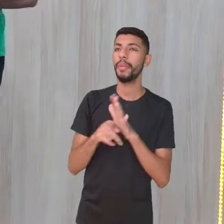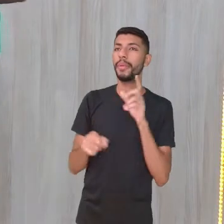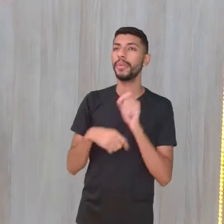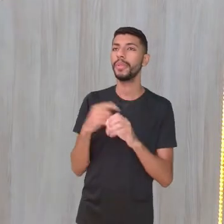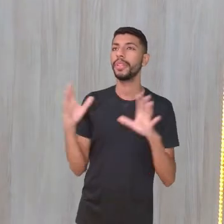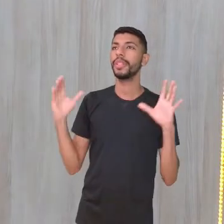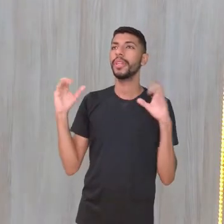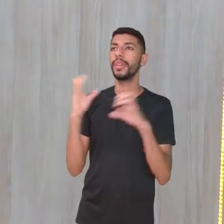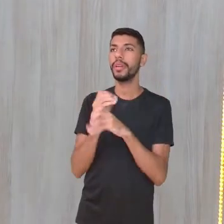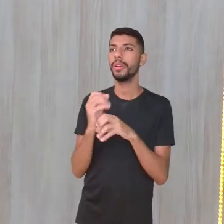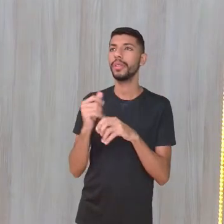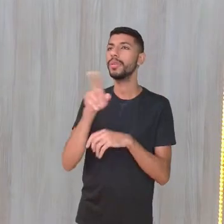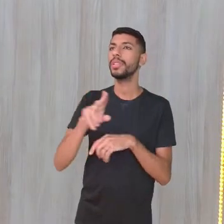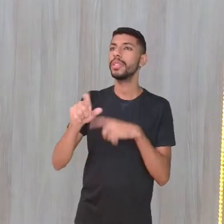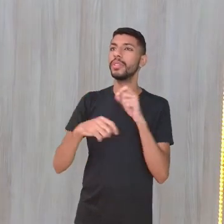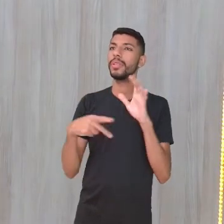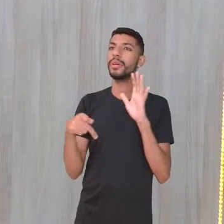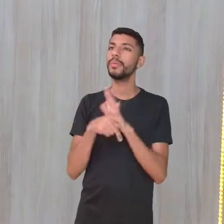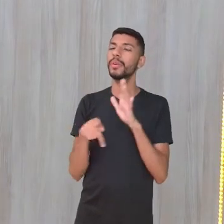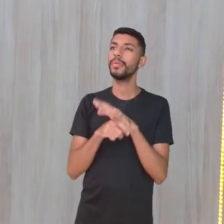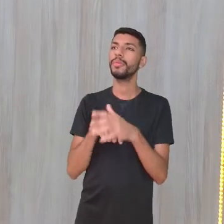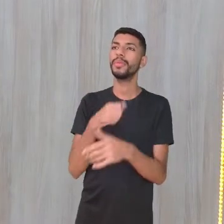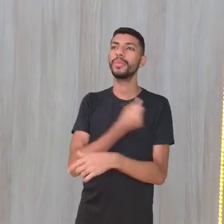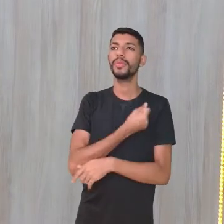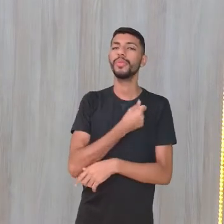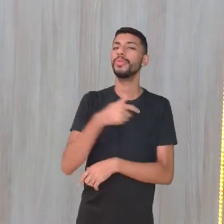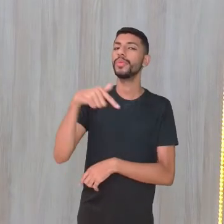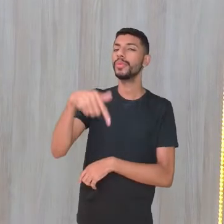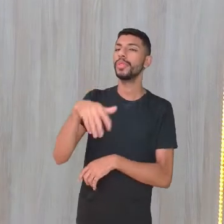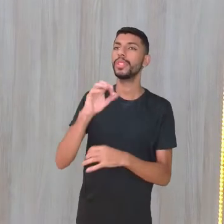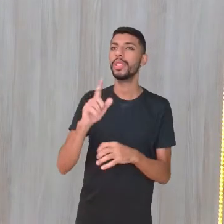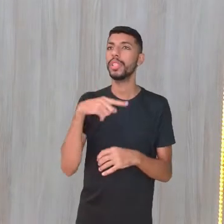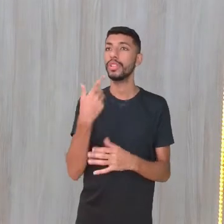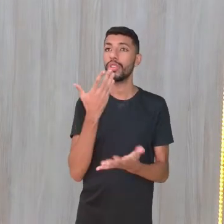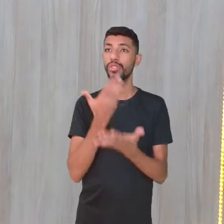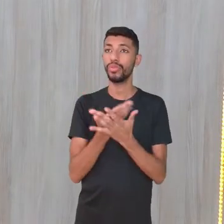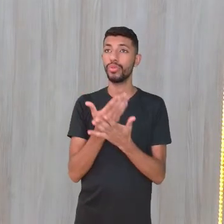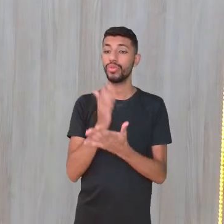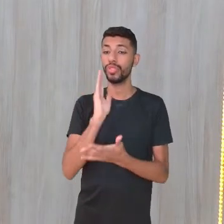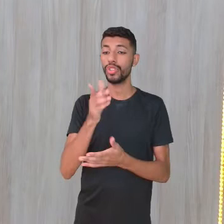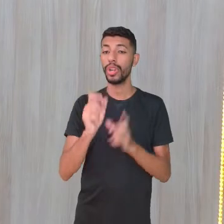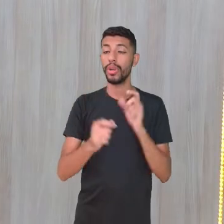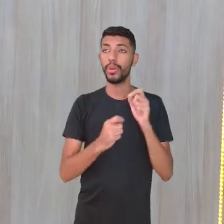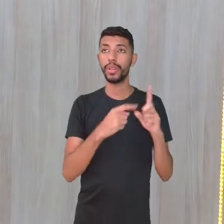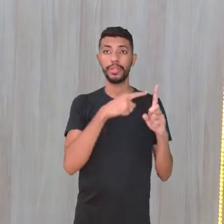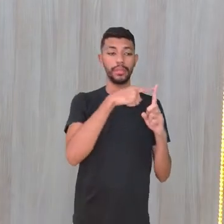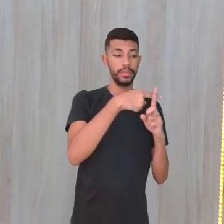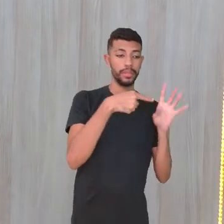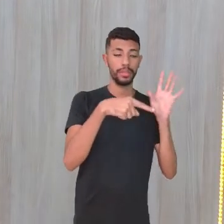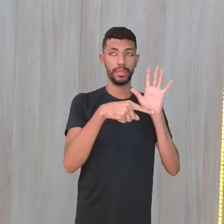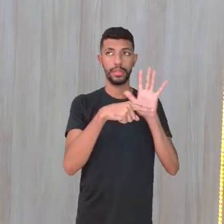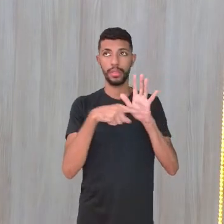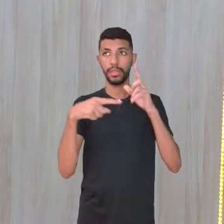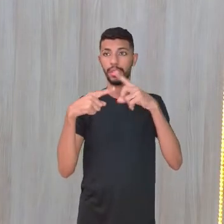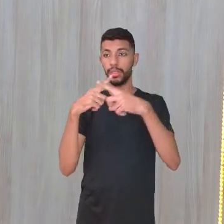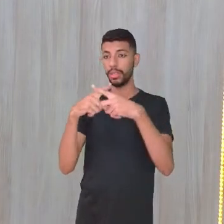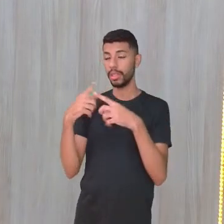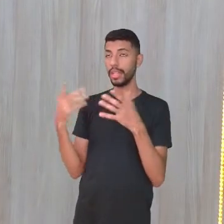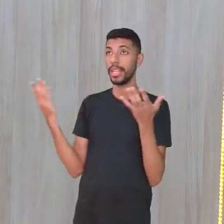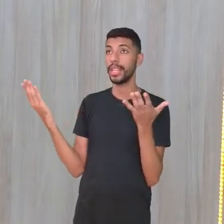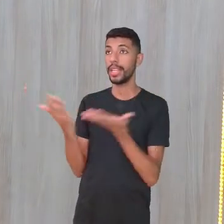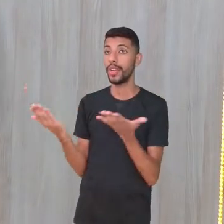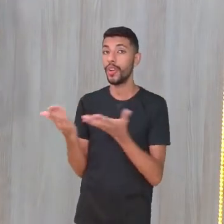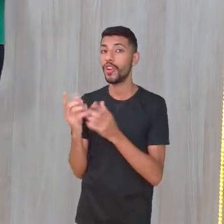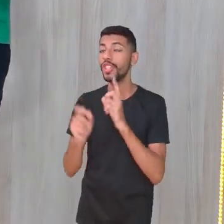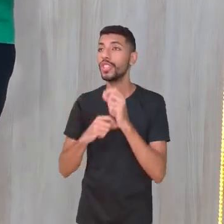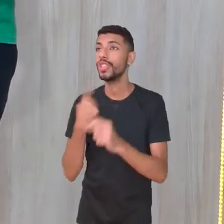racionais. E aí a gente viu já a adição, subtração e multiplicação. E aqui, ó, a gente vai ver hoje